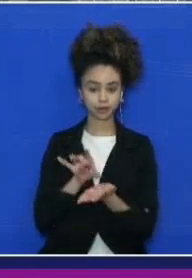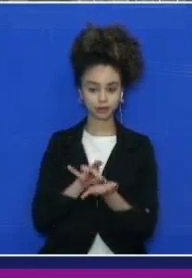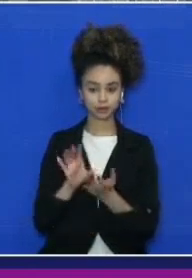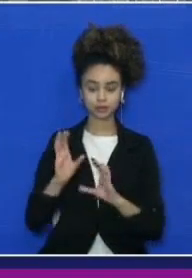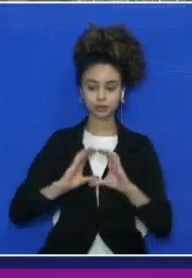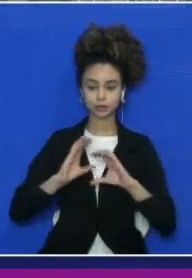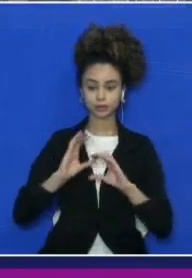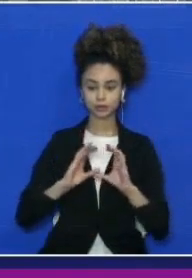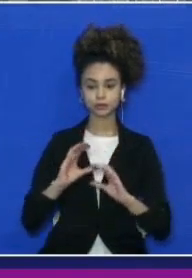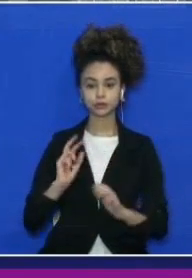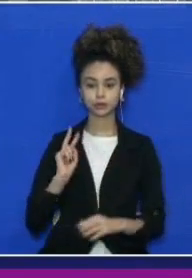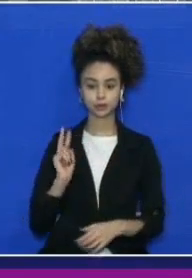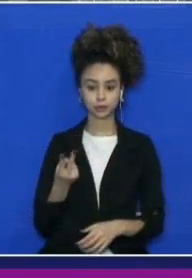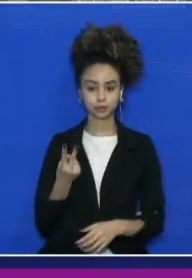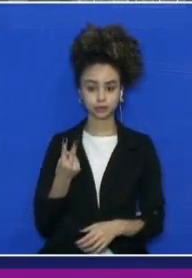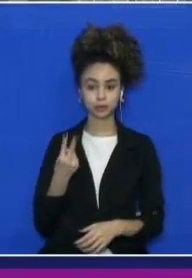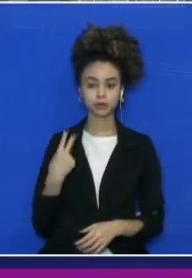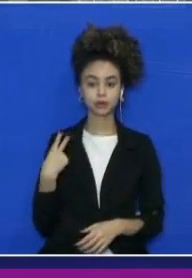concurso